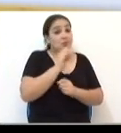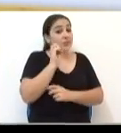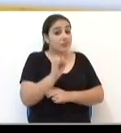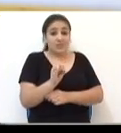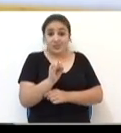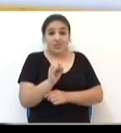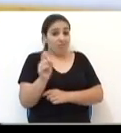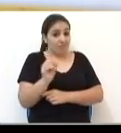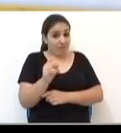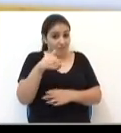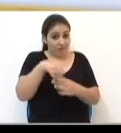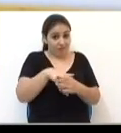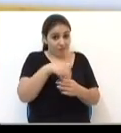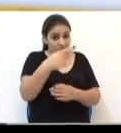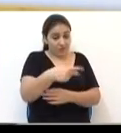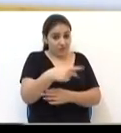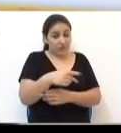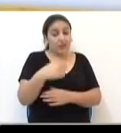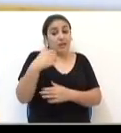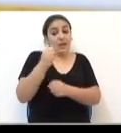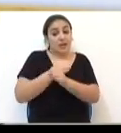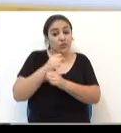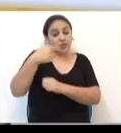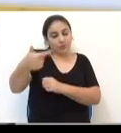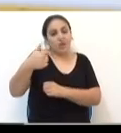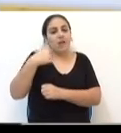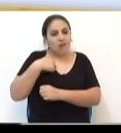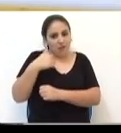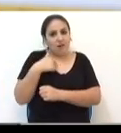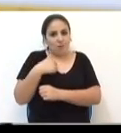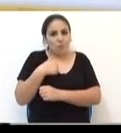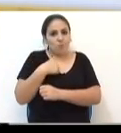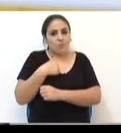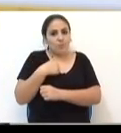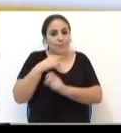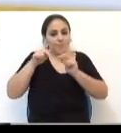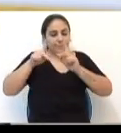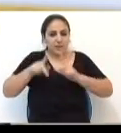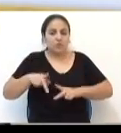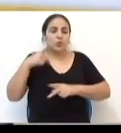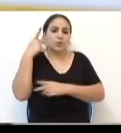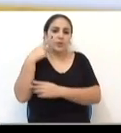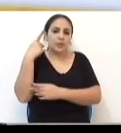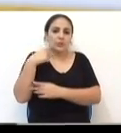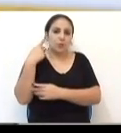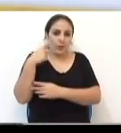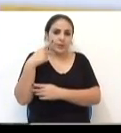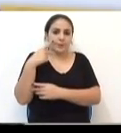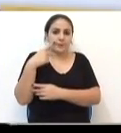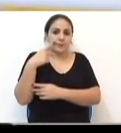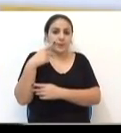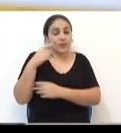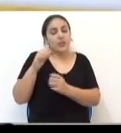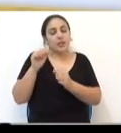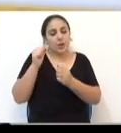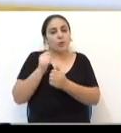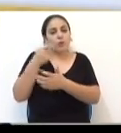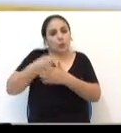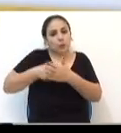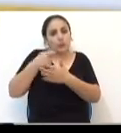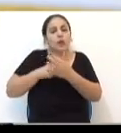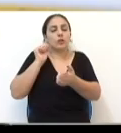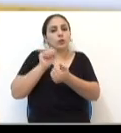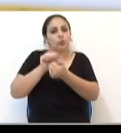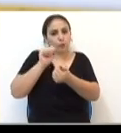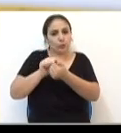ano. Se não ser votado esse ano e partir para o ano que vem, eu vou ser um das pessoas e dos vereadores que vai sim levar essa